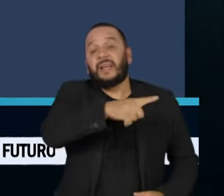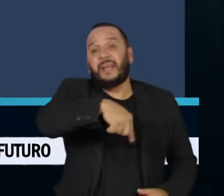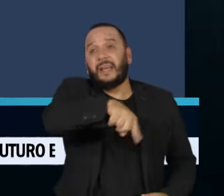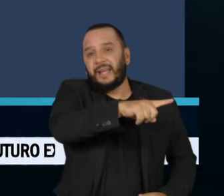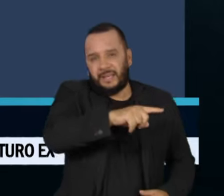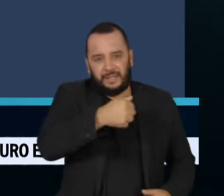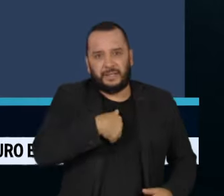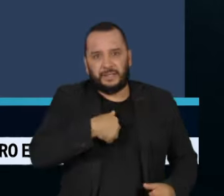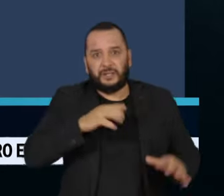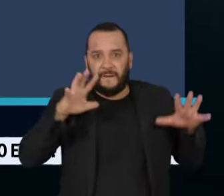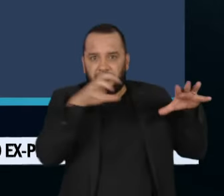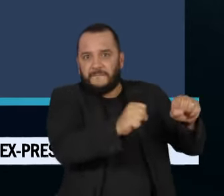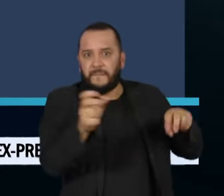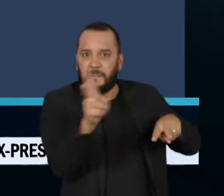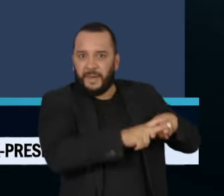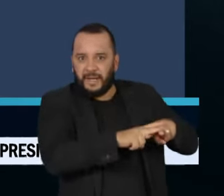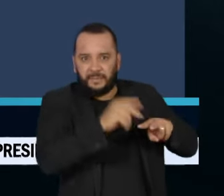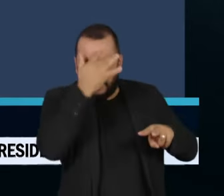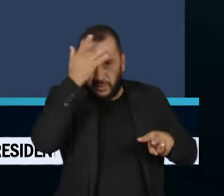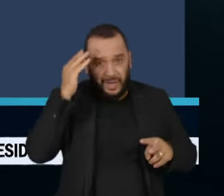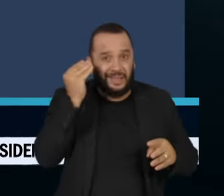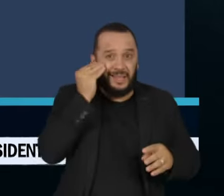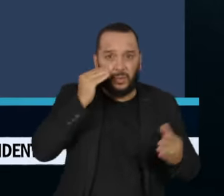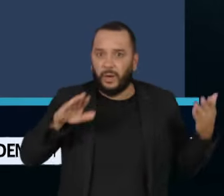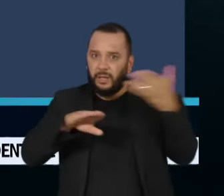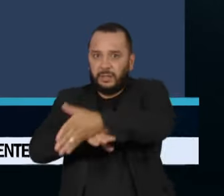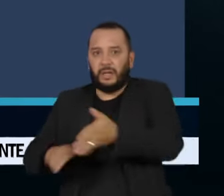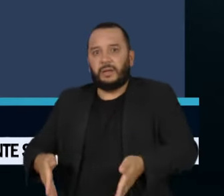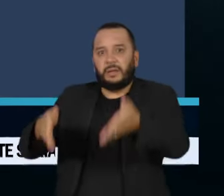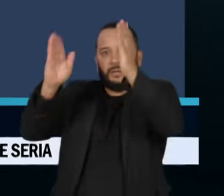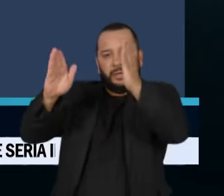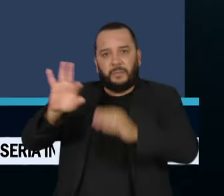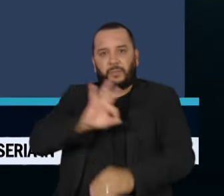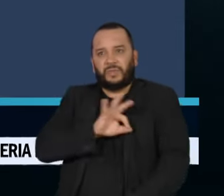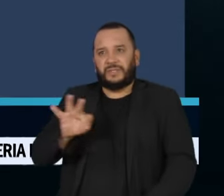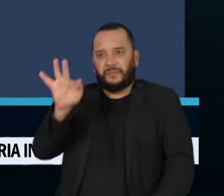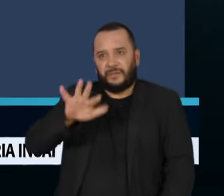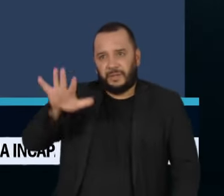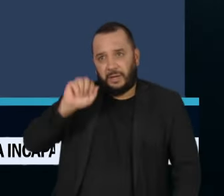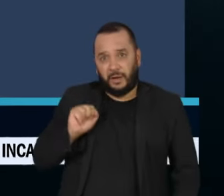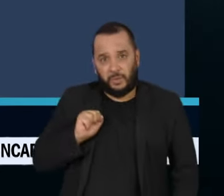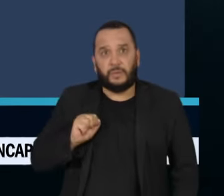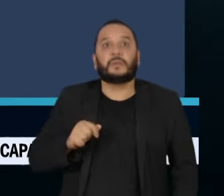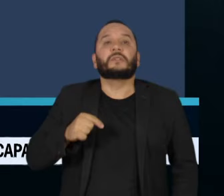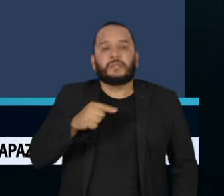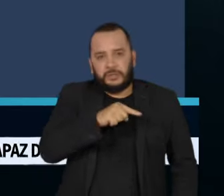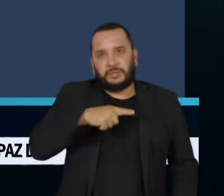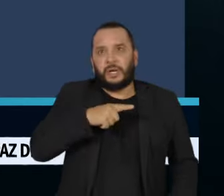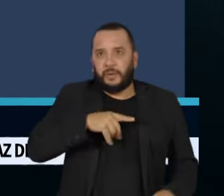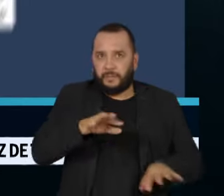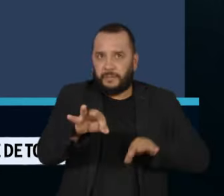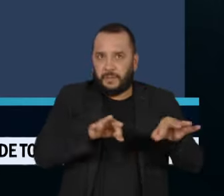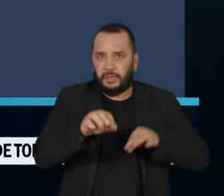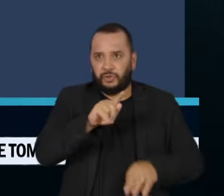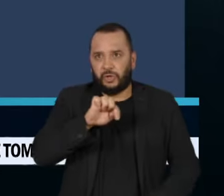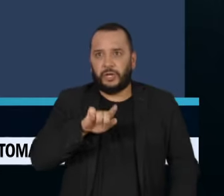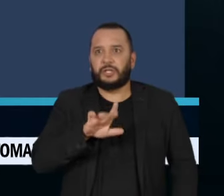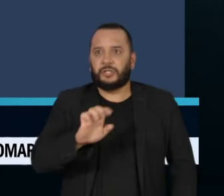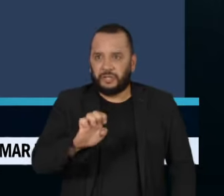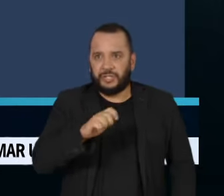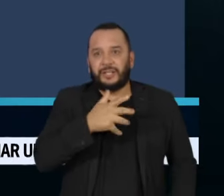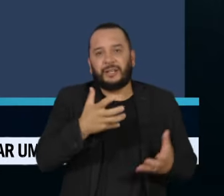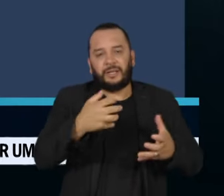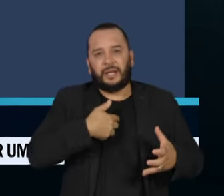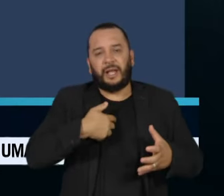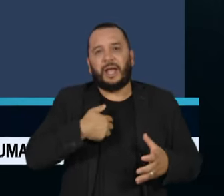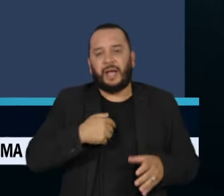tentaram invadir a sede da PF. O documento trata como ápice o plano de Jorge Washington de Oliveira Souza, que pretendia